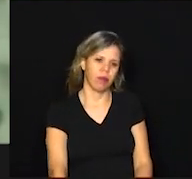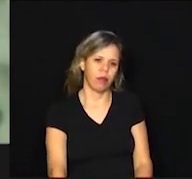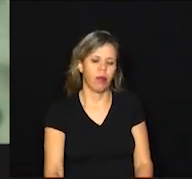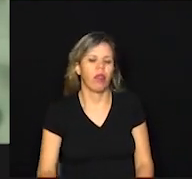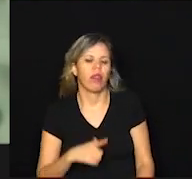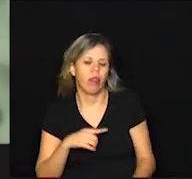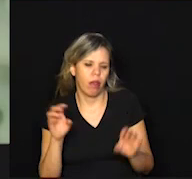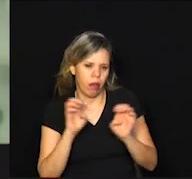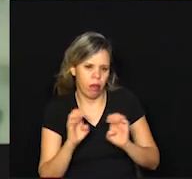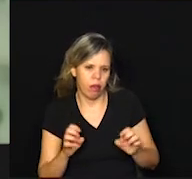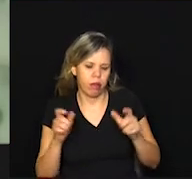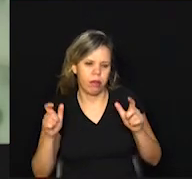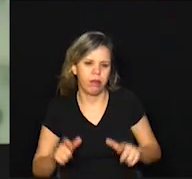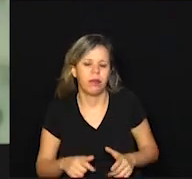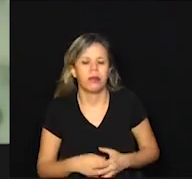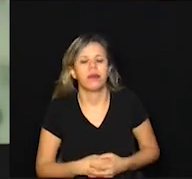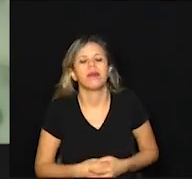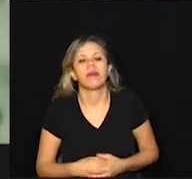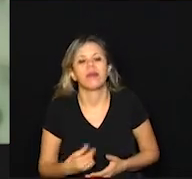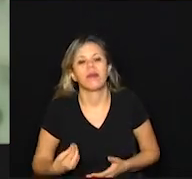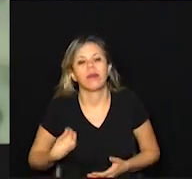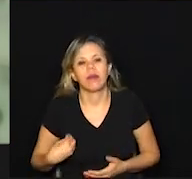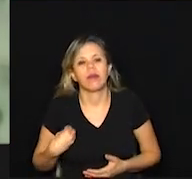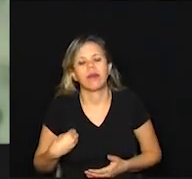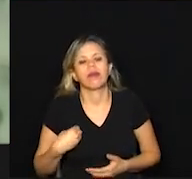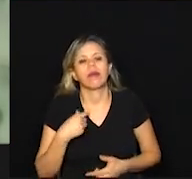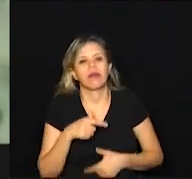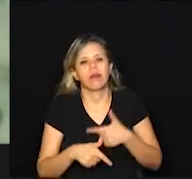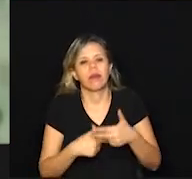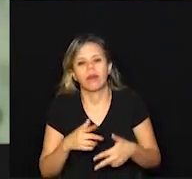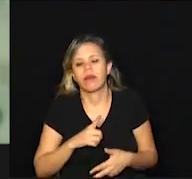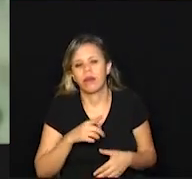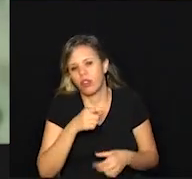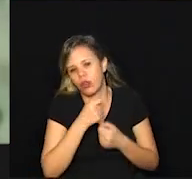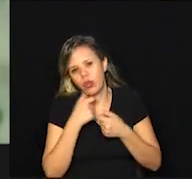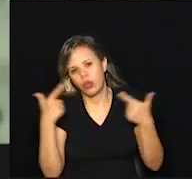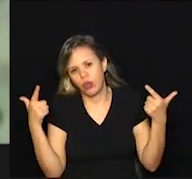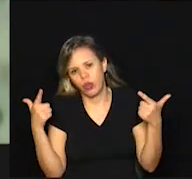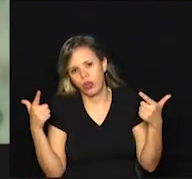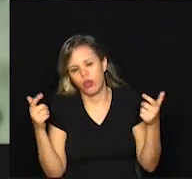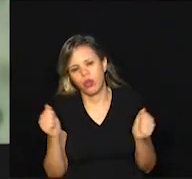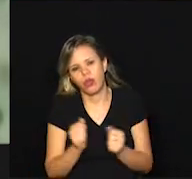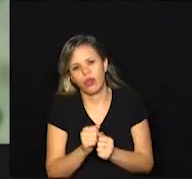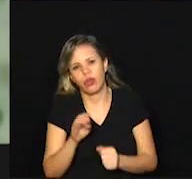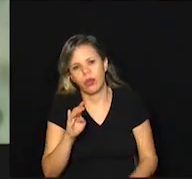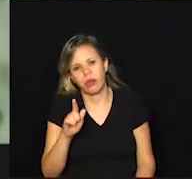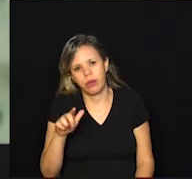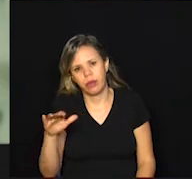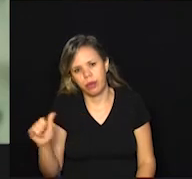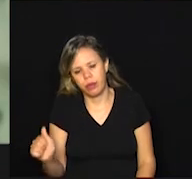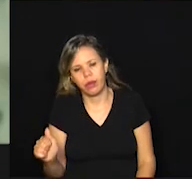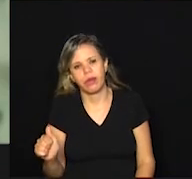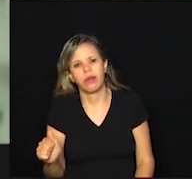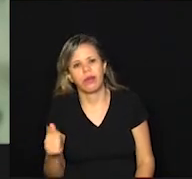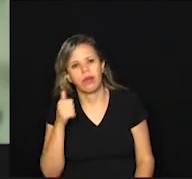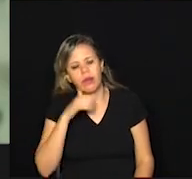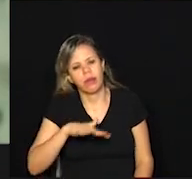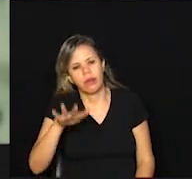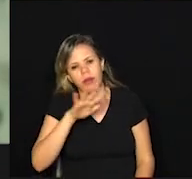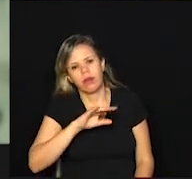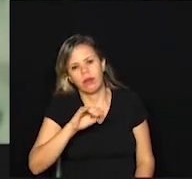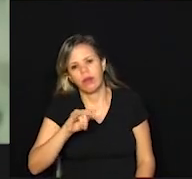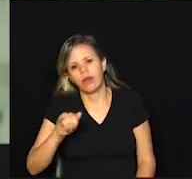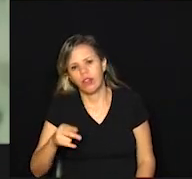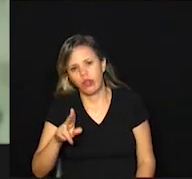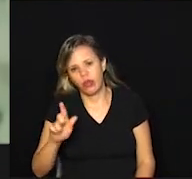vez mais estrutura naquele espaço né existem muitas atividades tive a sorte de estar lá com a Bianca e com as mulheres do